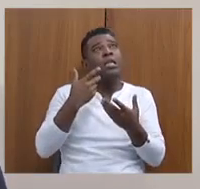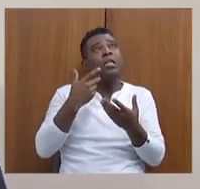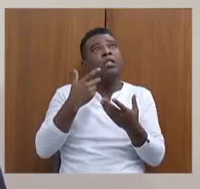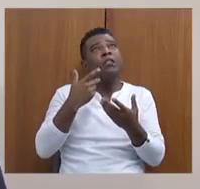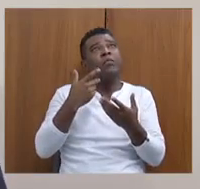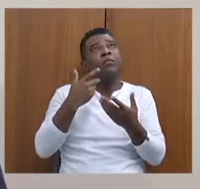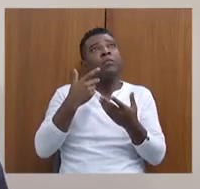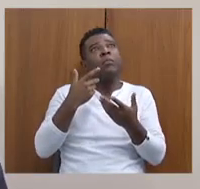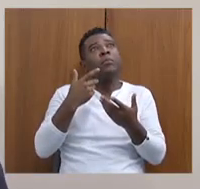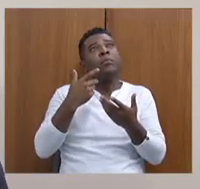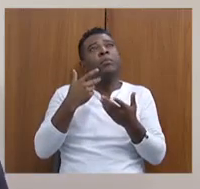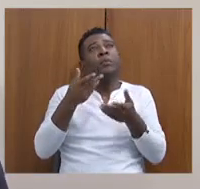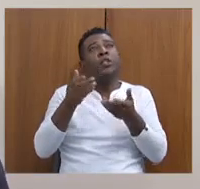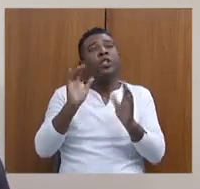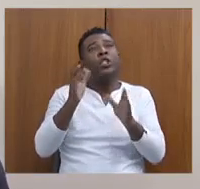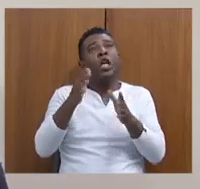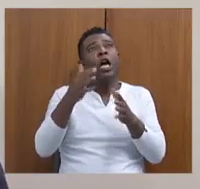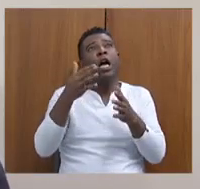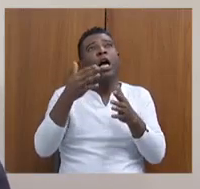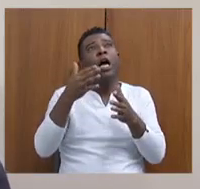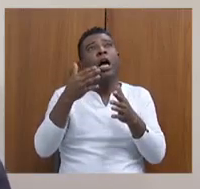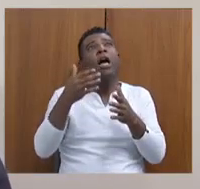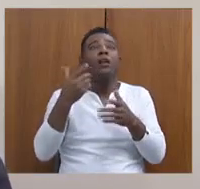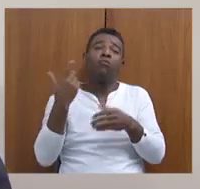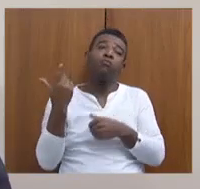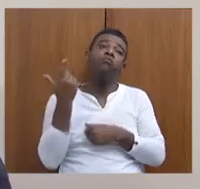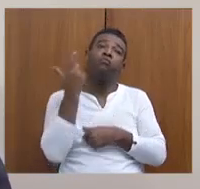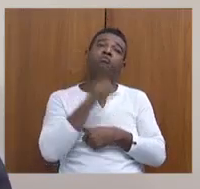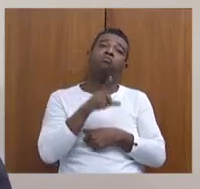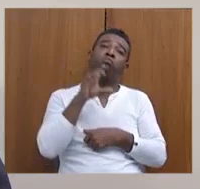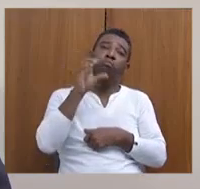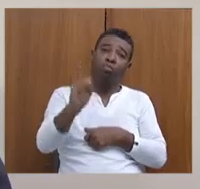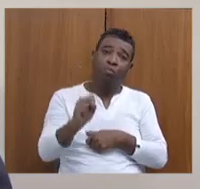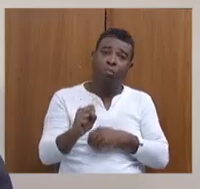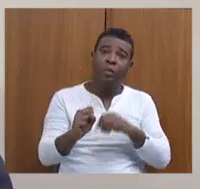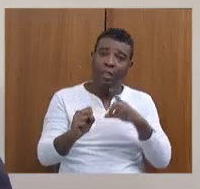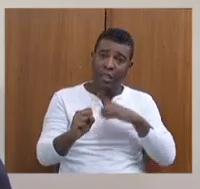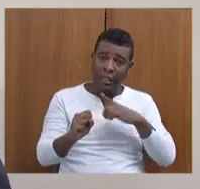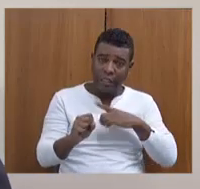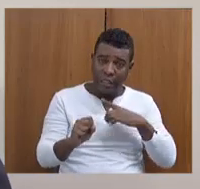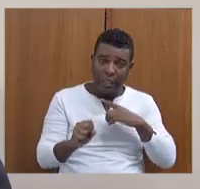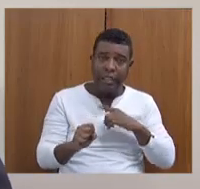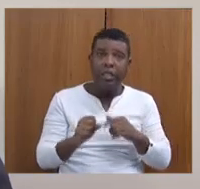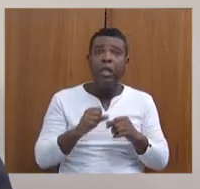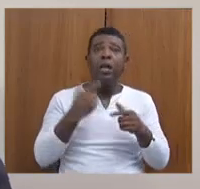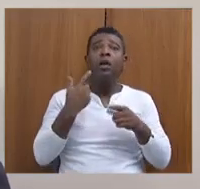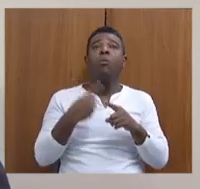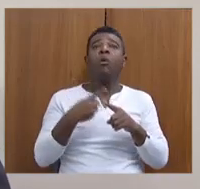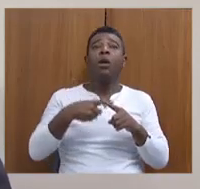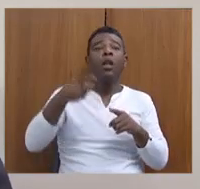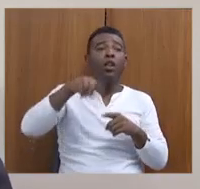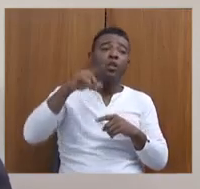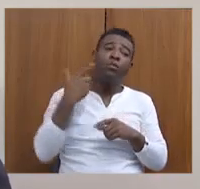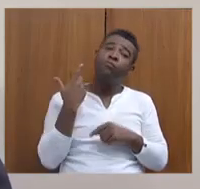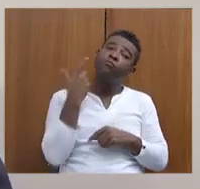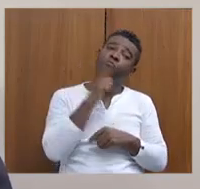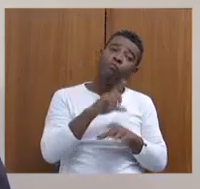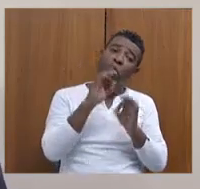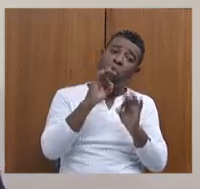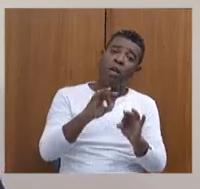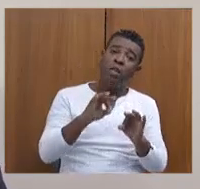já já consideramos um grande ganho porque o nosso ganho é emprego é renda